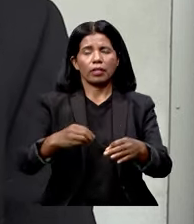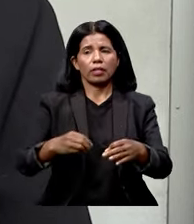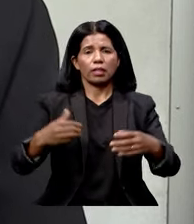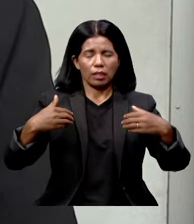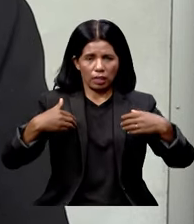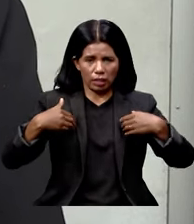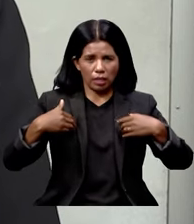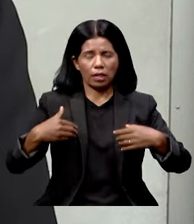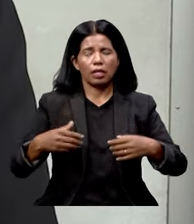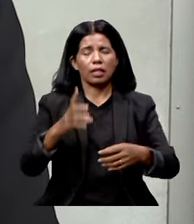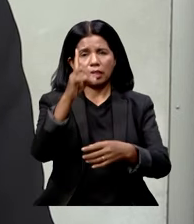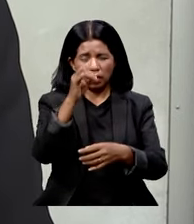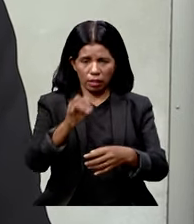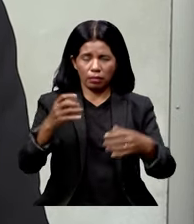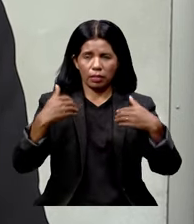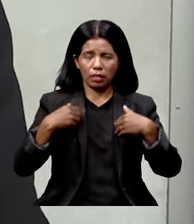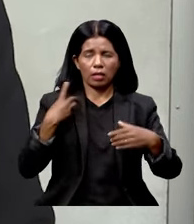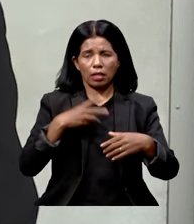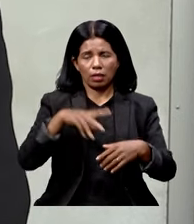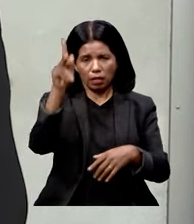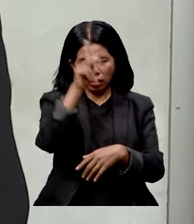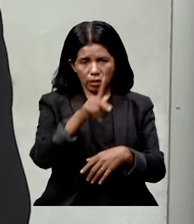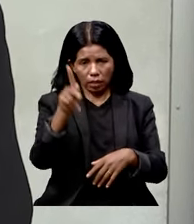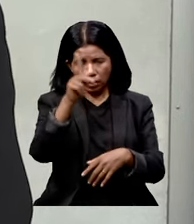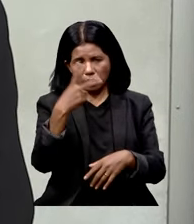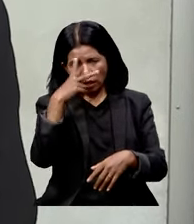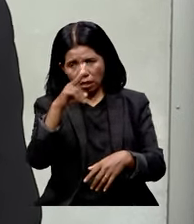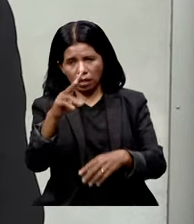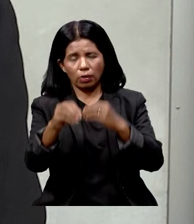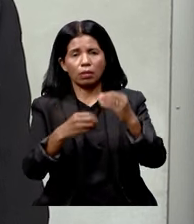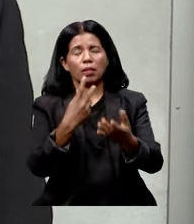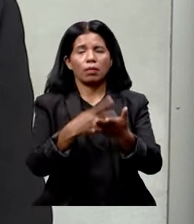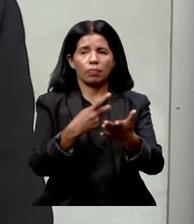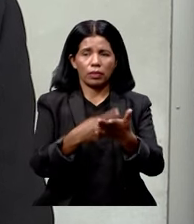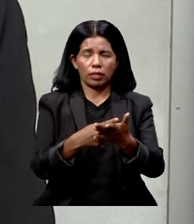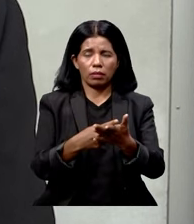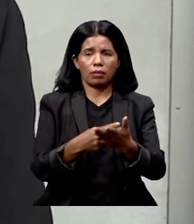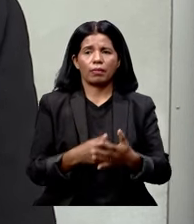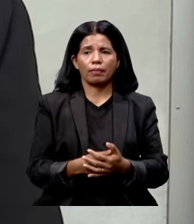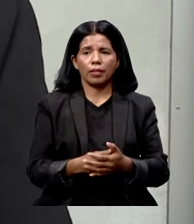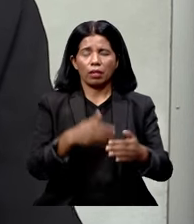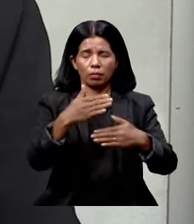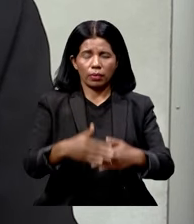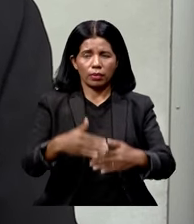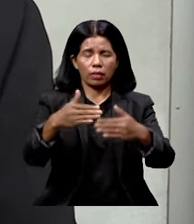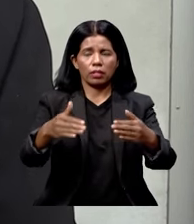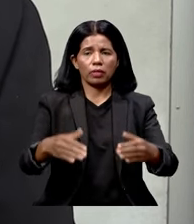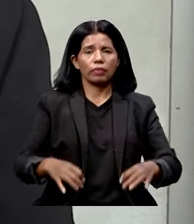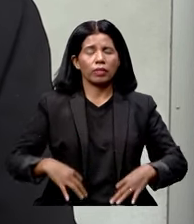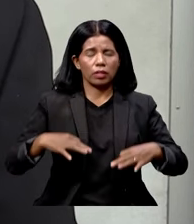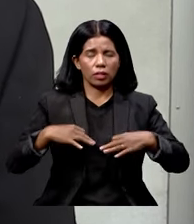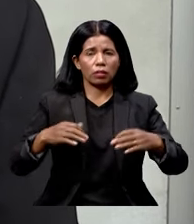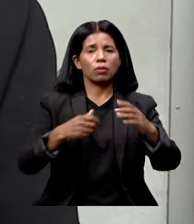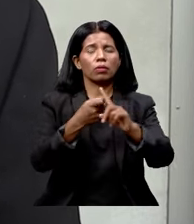ia ami fiscaliza lori hare diretamente kono va projeto processo físico. Os construção